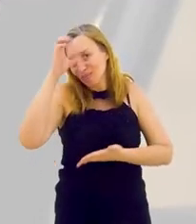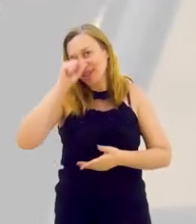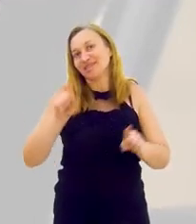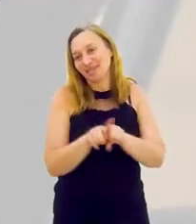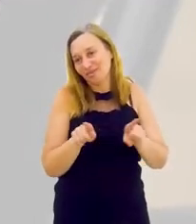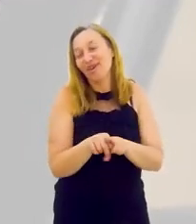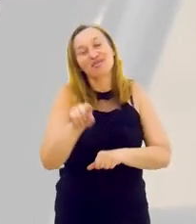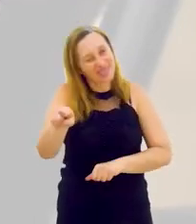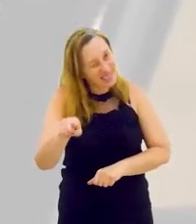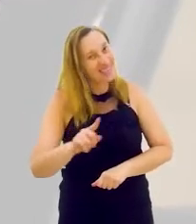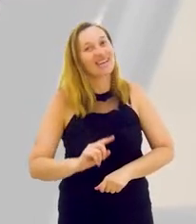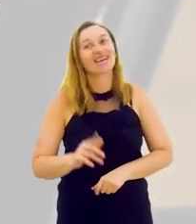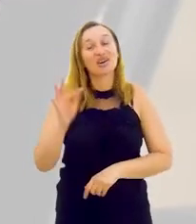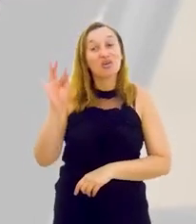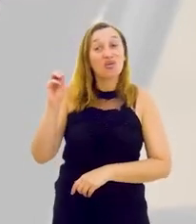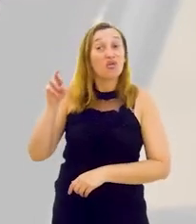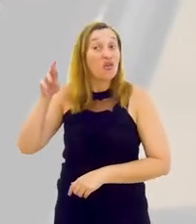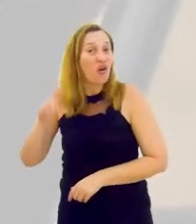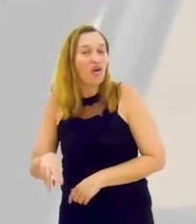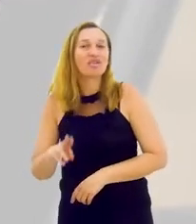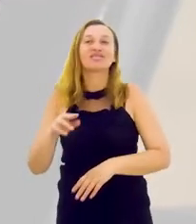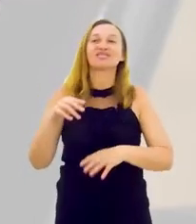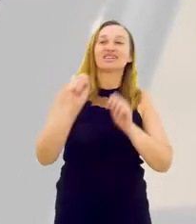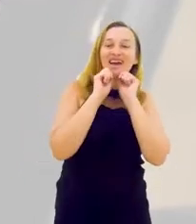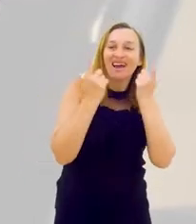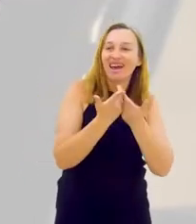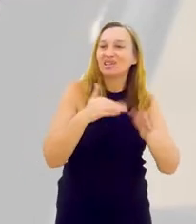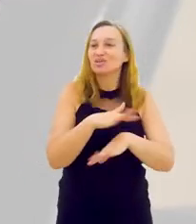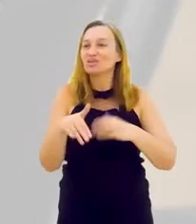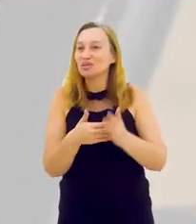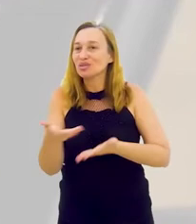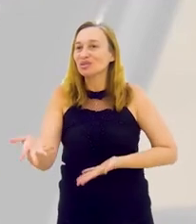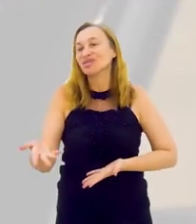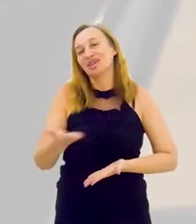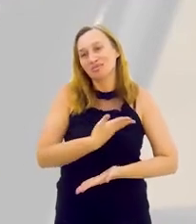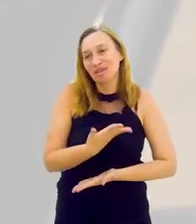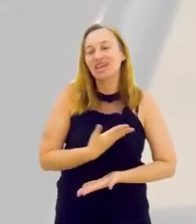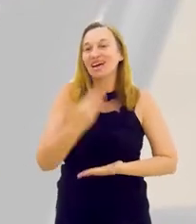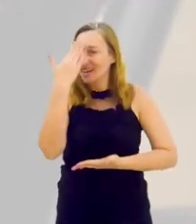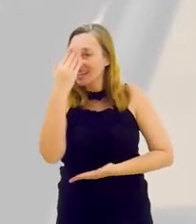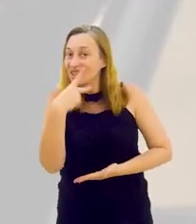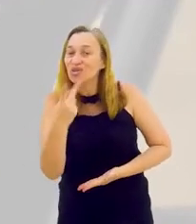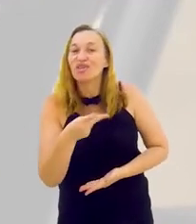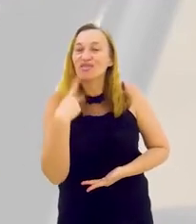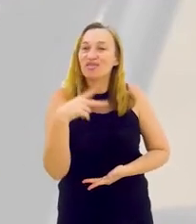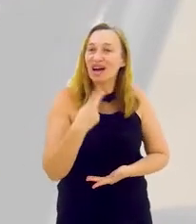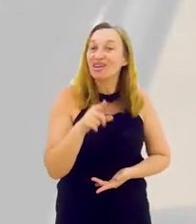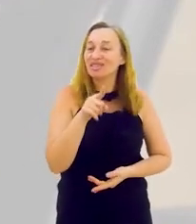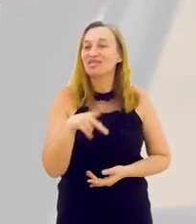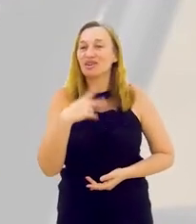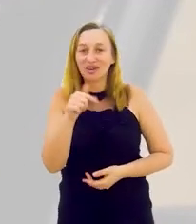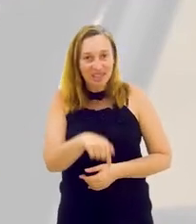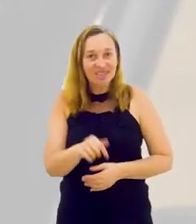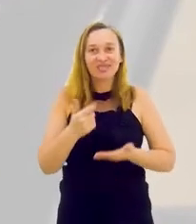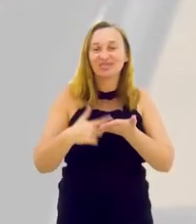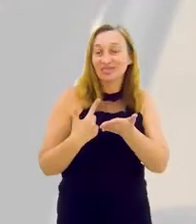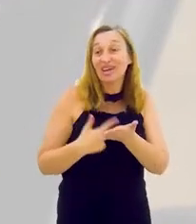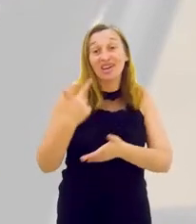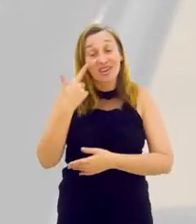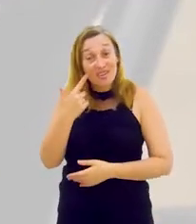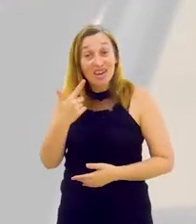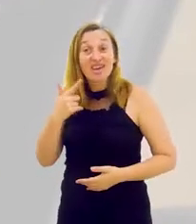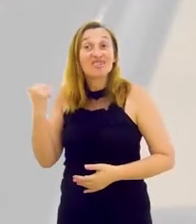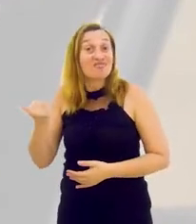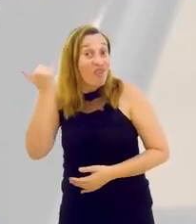aprendi também com você, aprendi no Fórum da Alerj, aprendi com todos os parceiros. Eu quero agradecer aí as suas palavras que você colocou aqui no livro. Você vê o